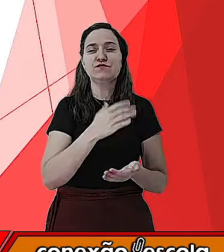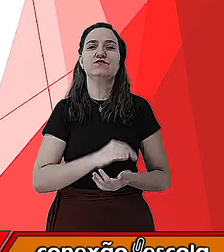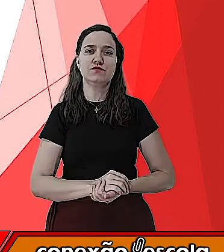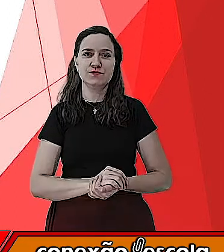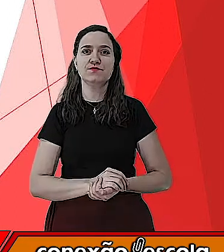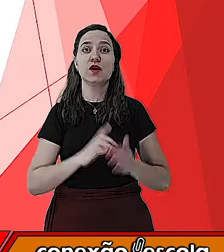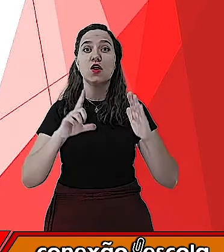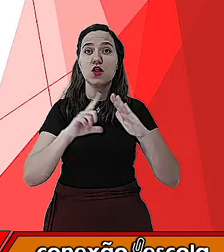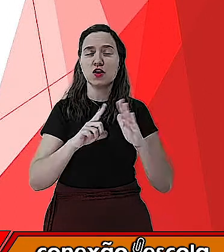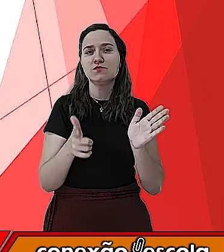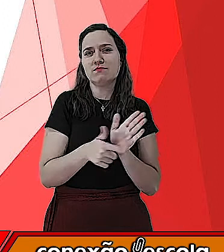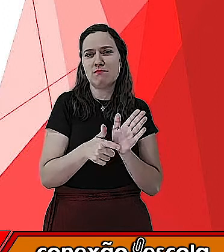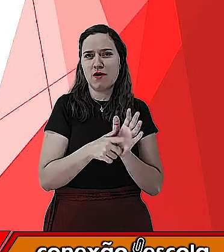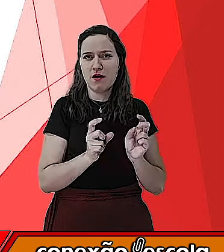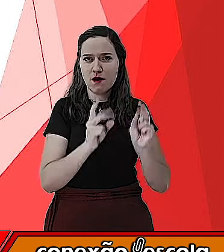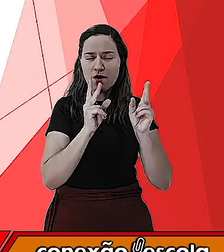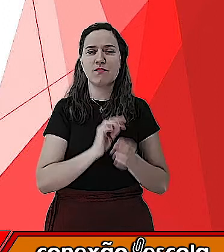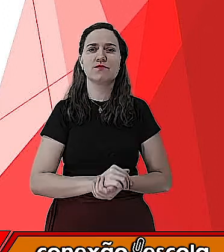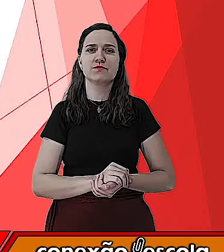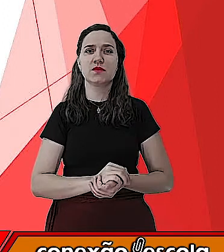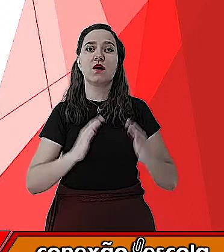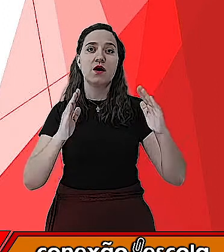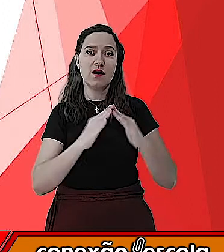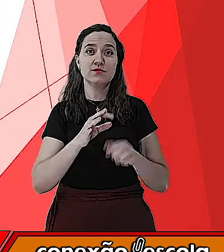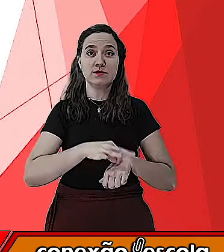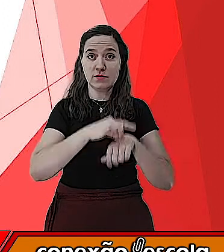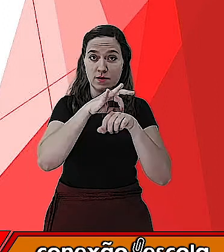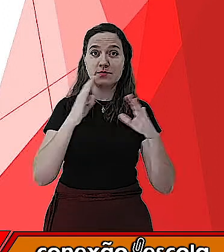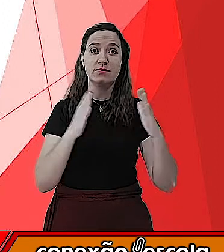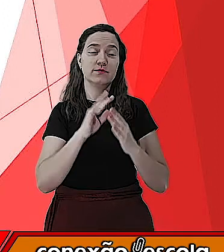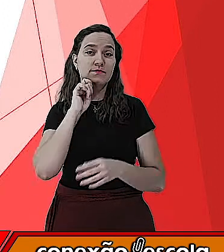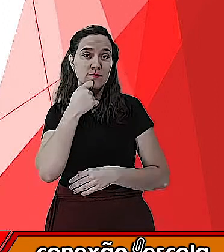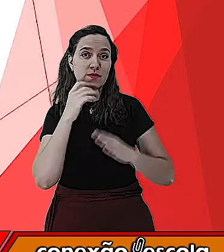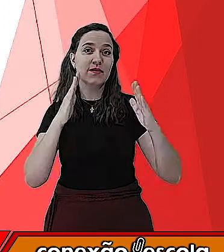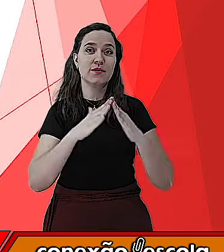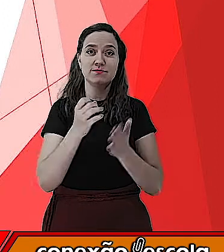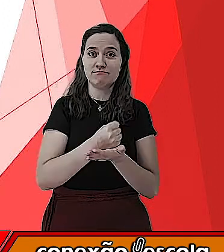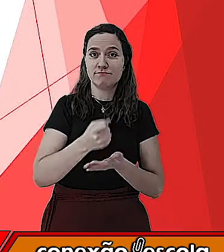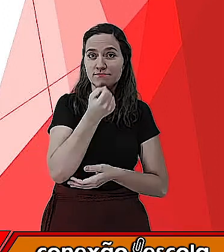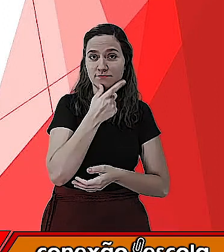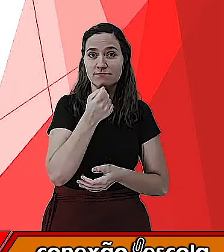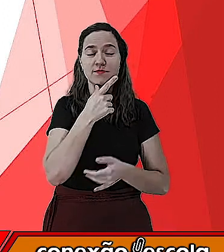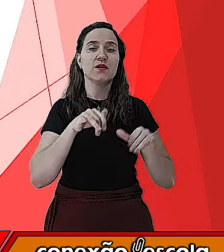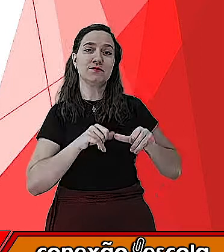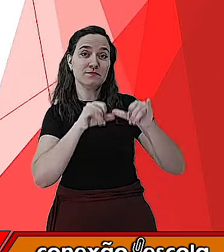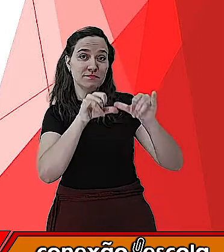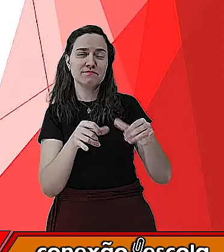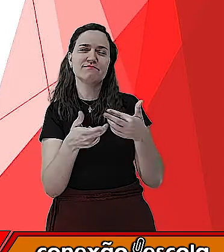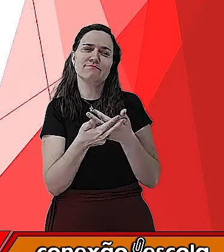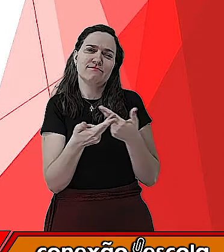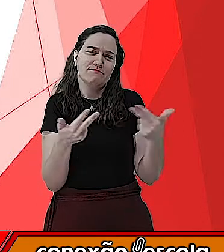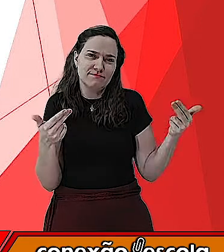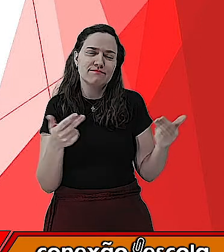livrarias, papelarias, açougues, padarias, farmácias, supermercados.